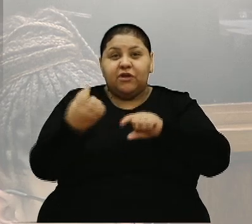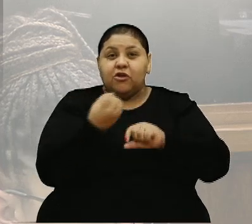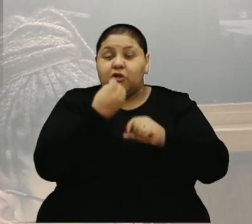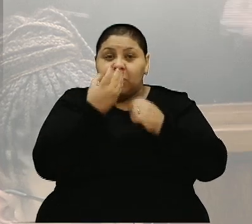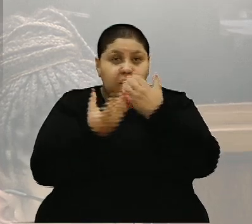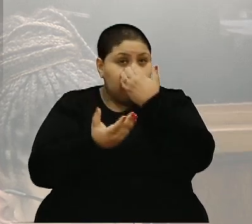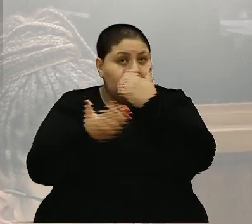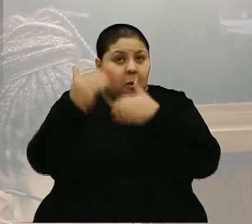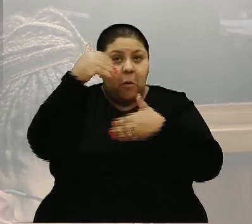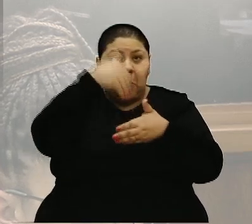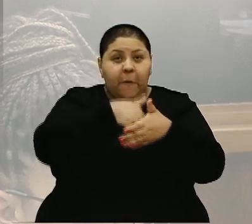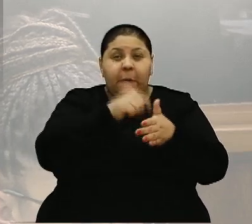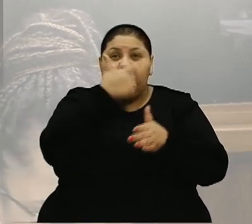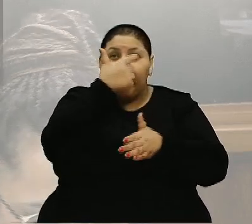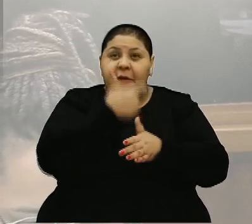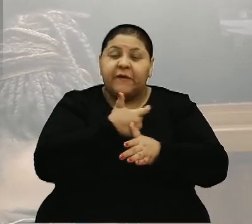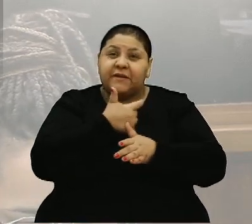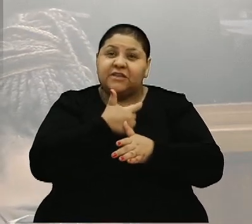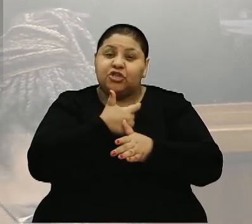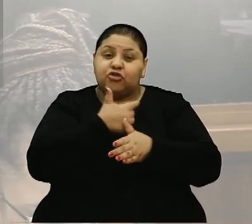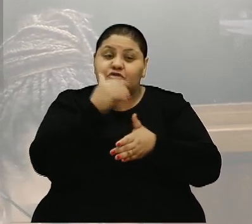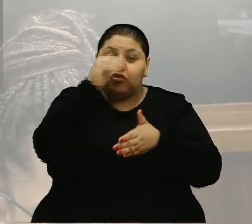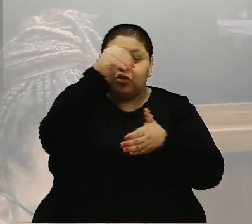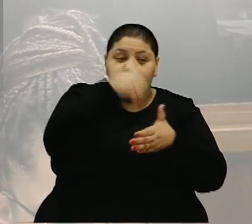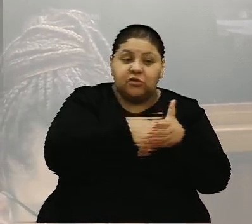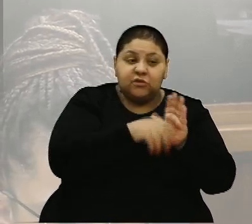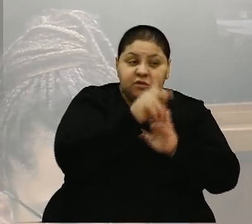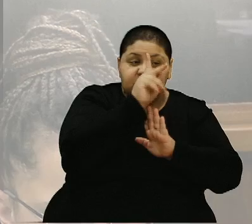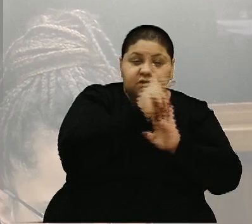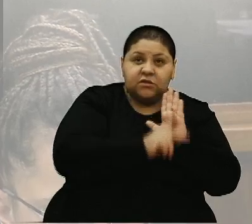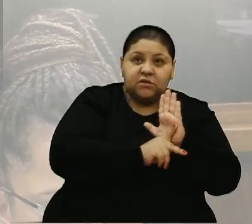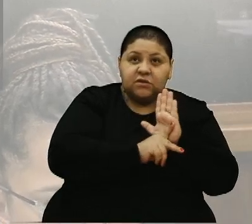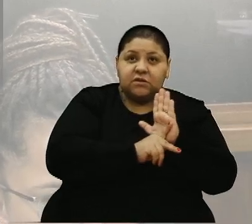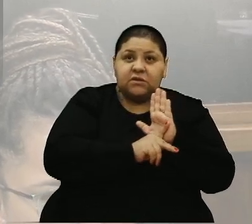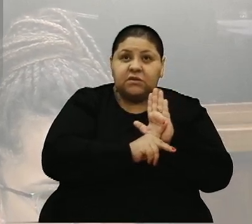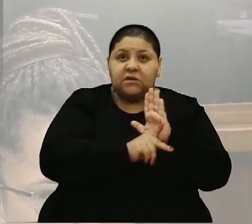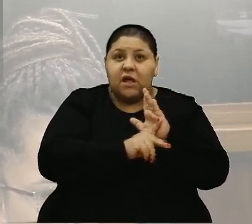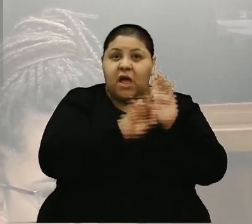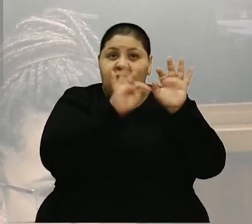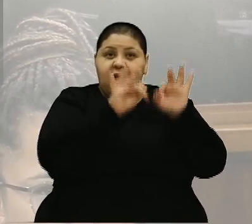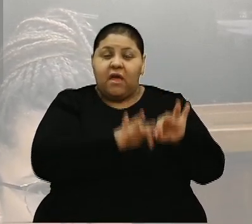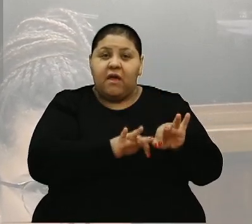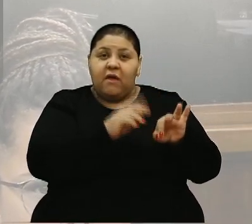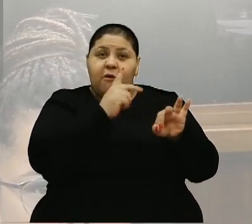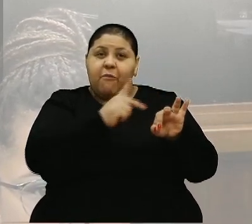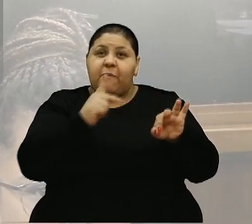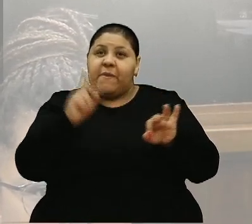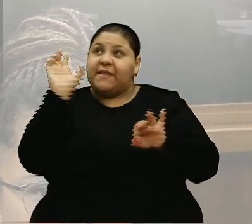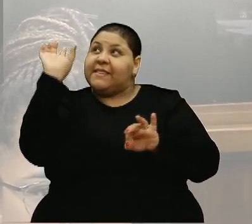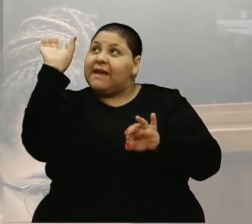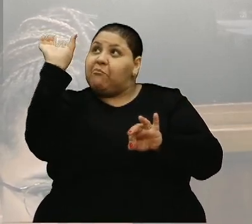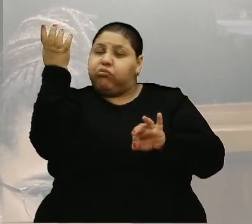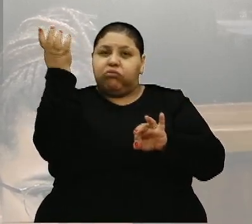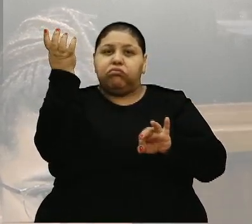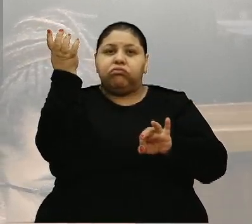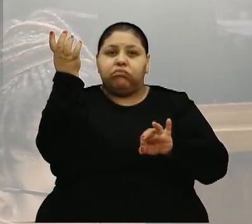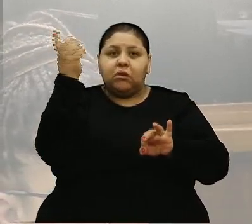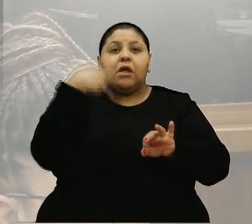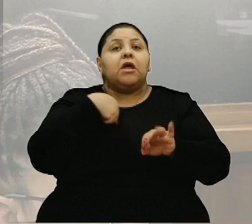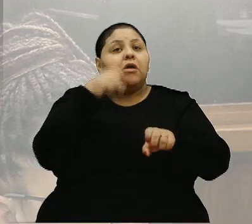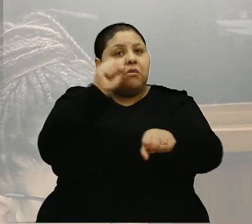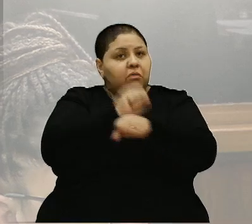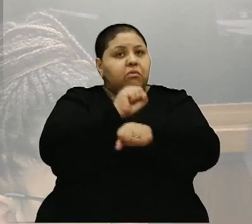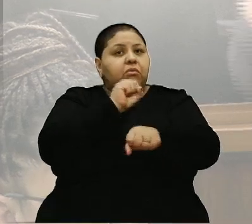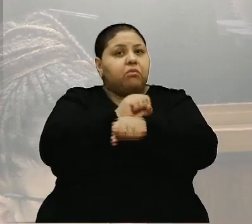estamos votando. Eu acho que nós logo vamos ter que votar aqui um projeto para vir para revogar a PPP da iluminação pública. Também estou esperando com a